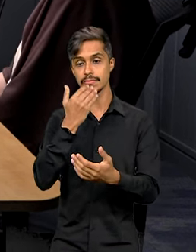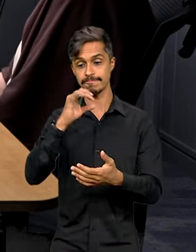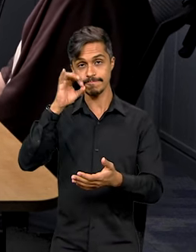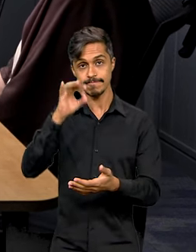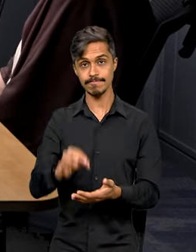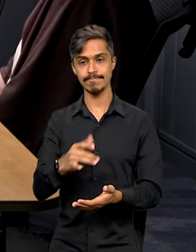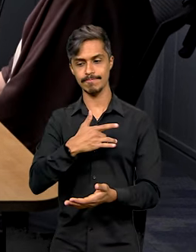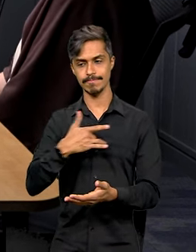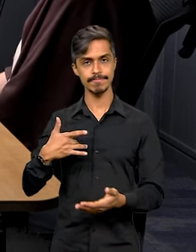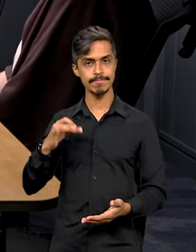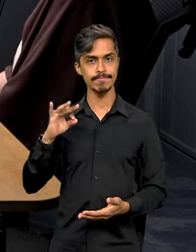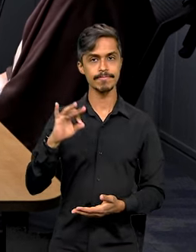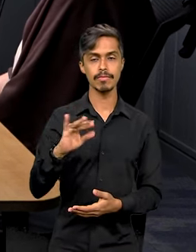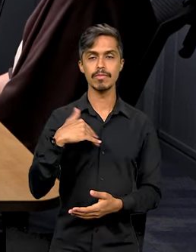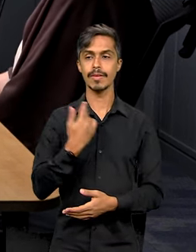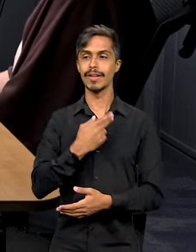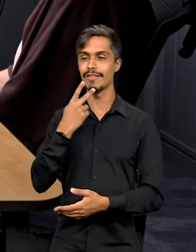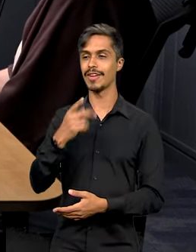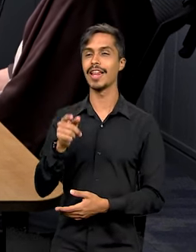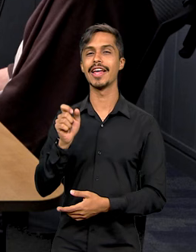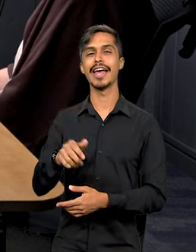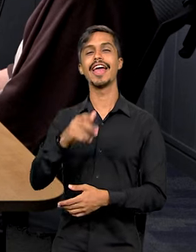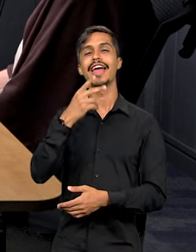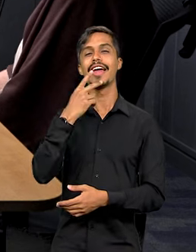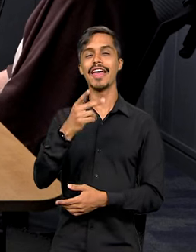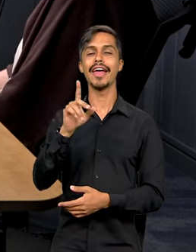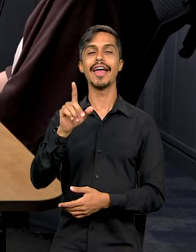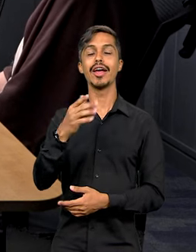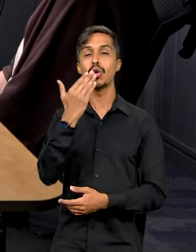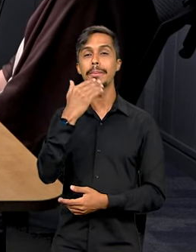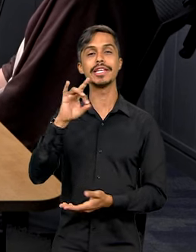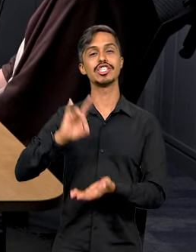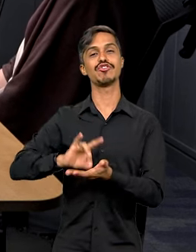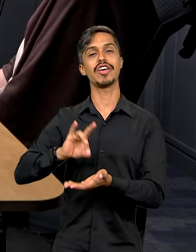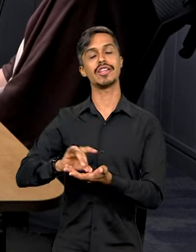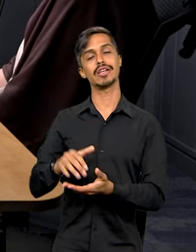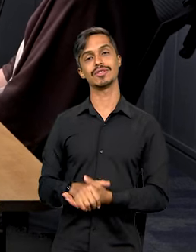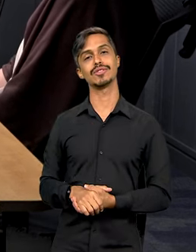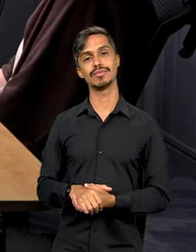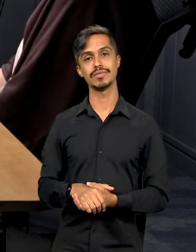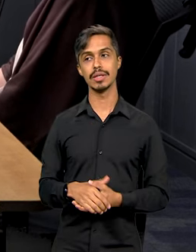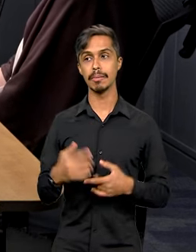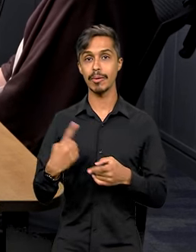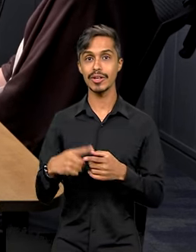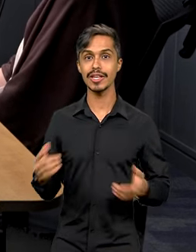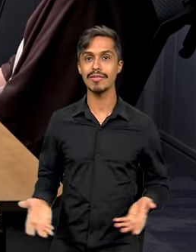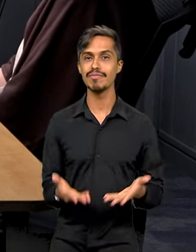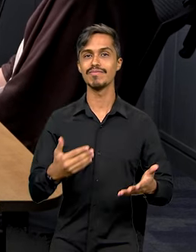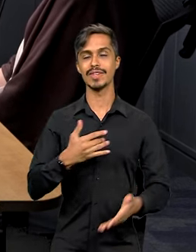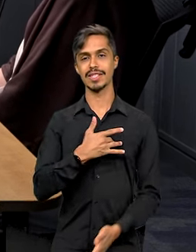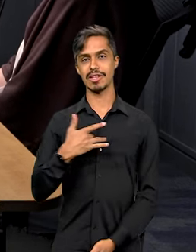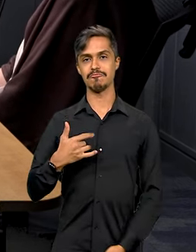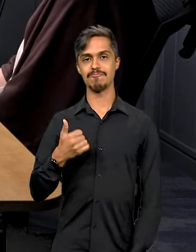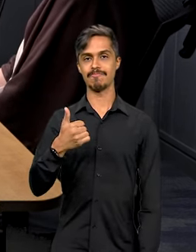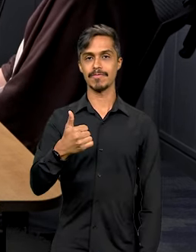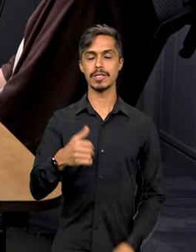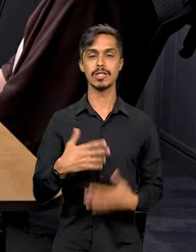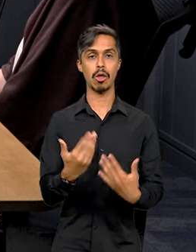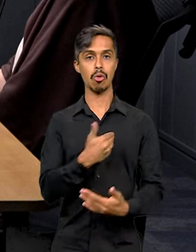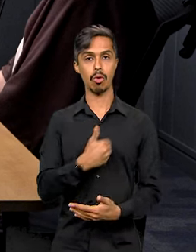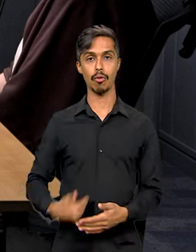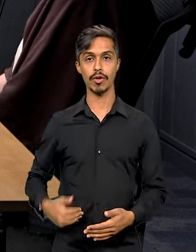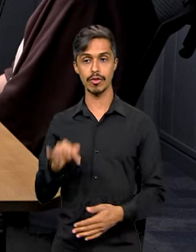adequados e saudáveis que a gente tem aí habilidade de comida de verdade né uma comida que gera vida gera saúde então o governo